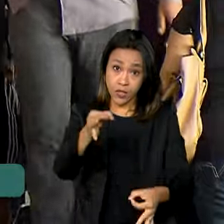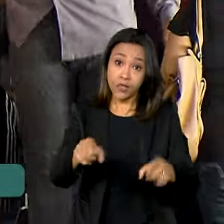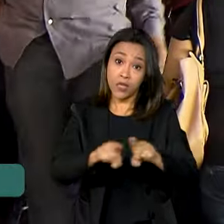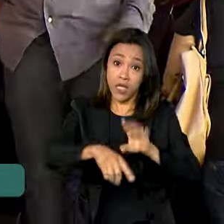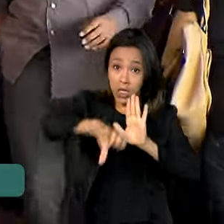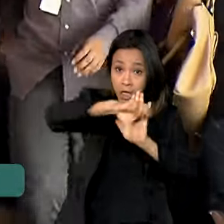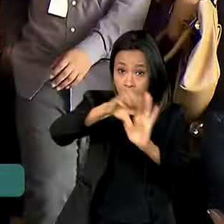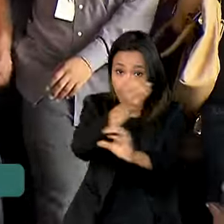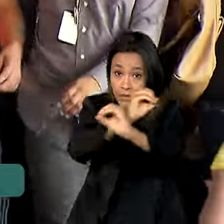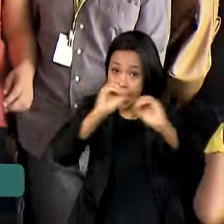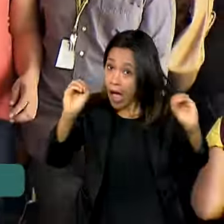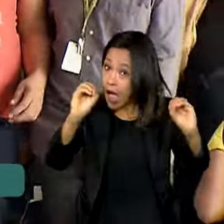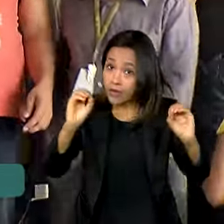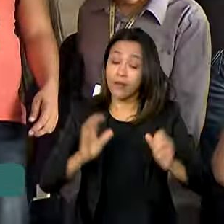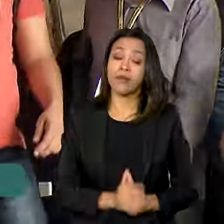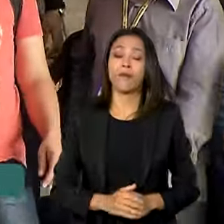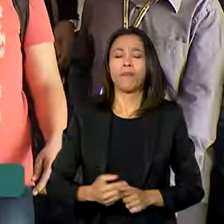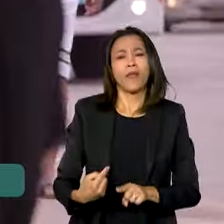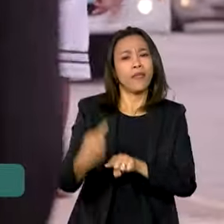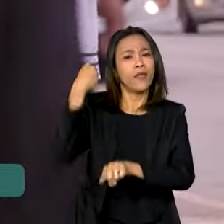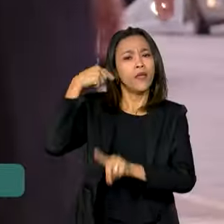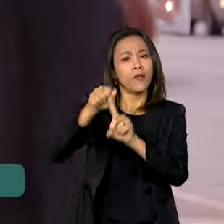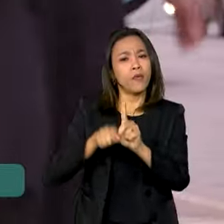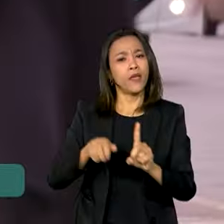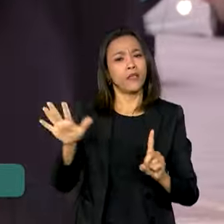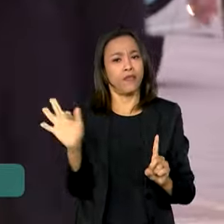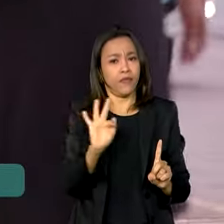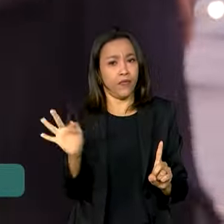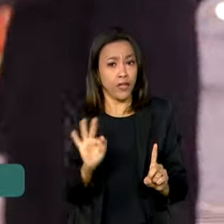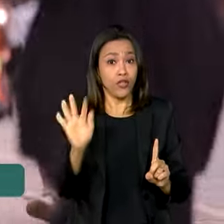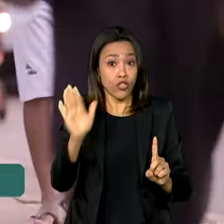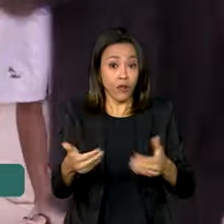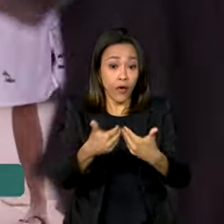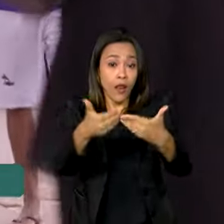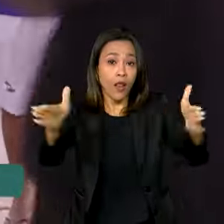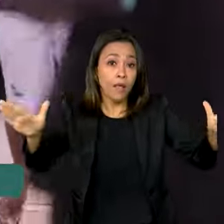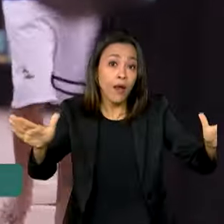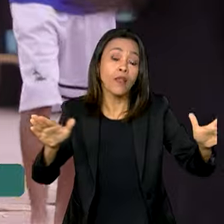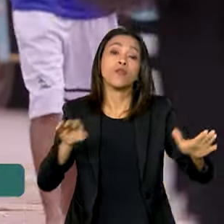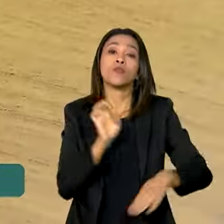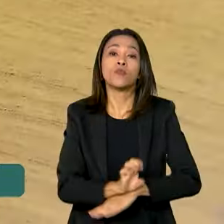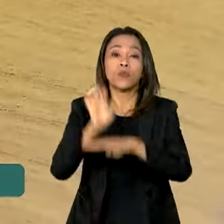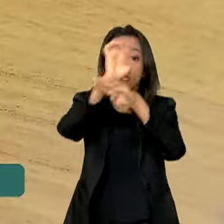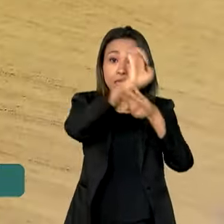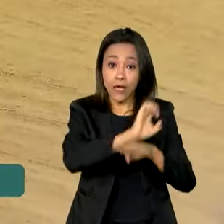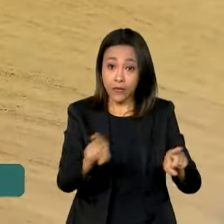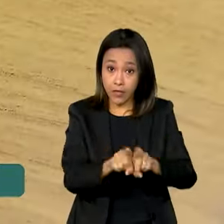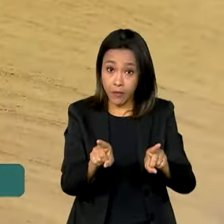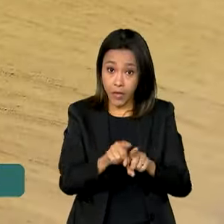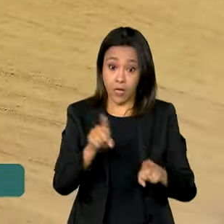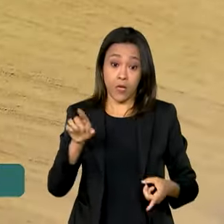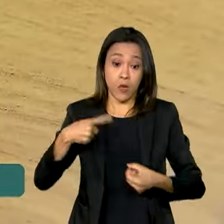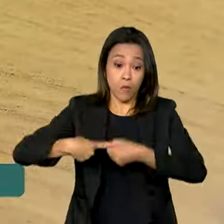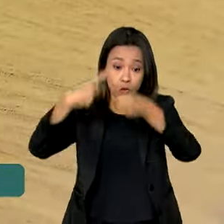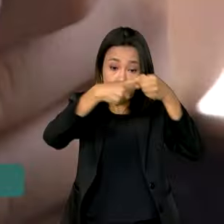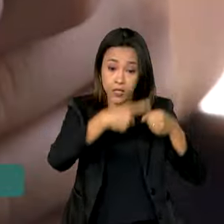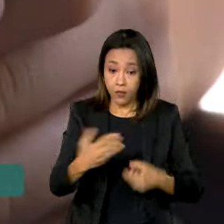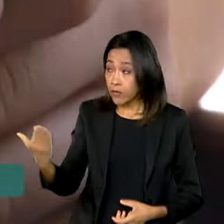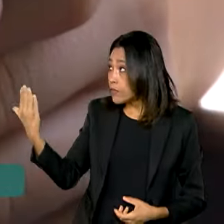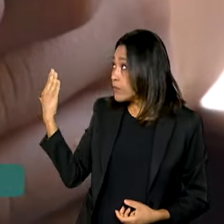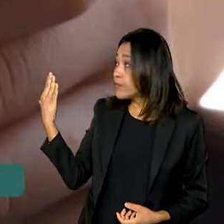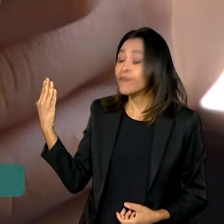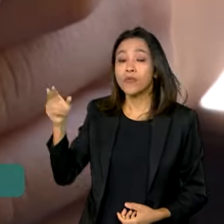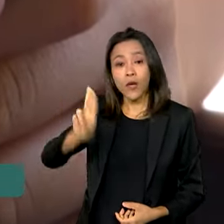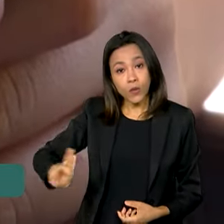criminal. Desde fevereiro, o ConectaGov.br foi liberado para estados e municípios. Minas Gerais passou a utilizar o